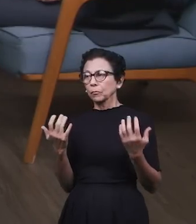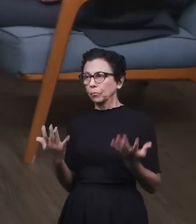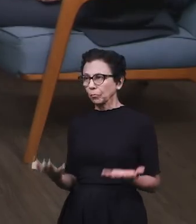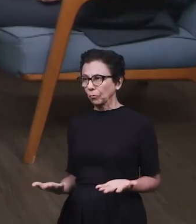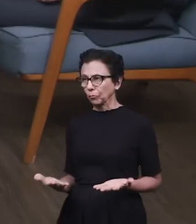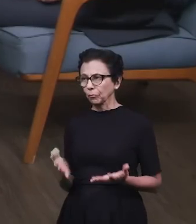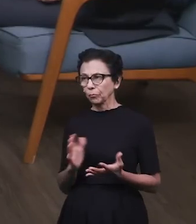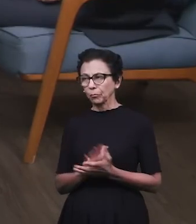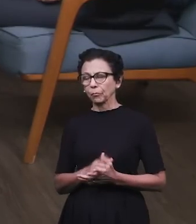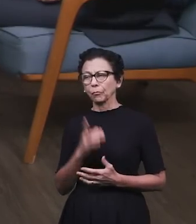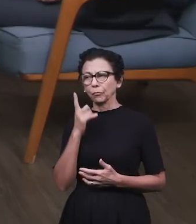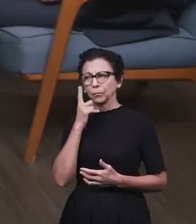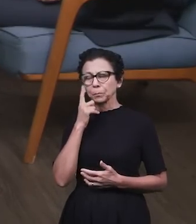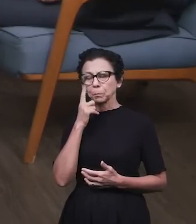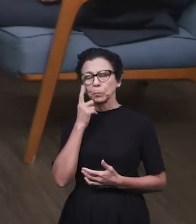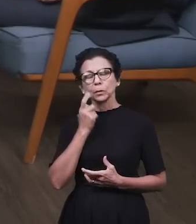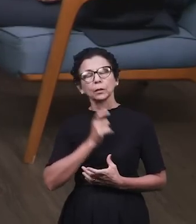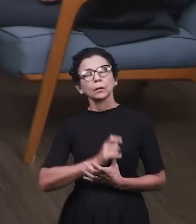essa importância.